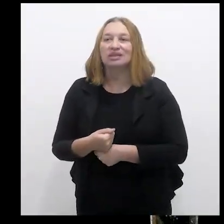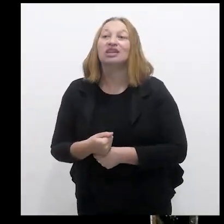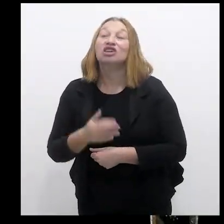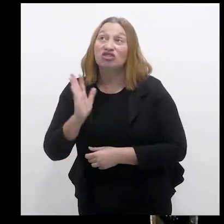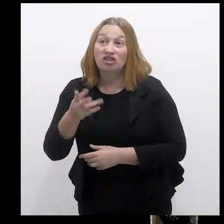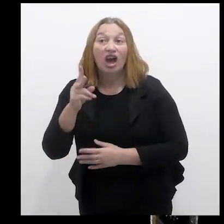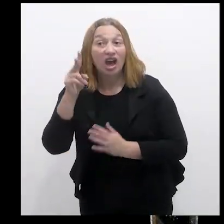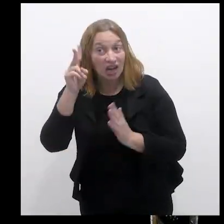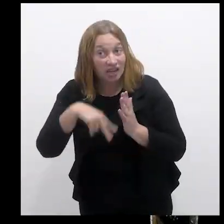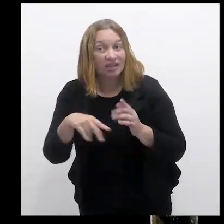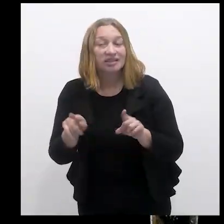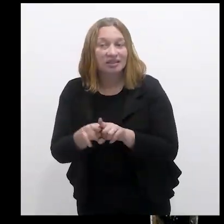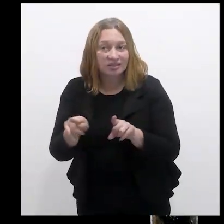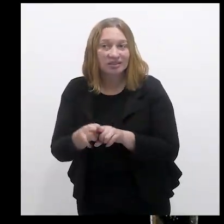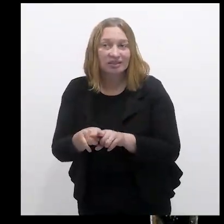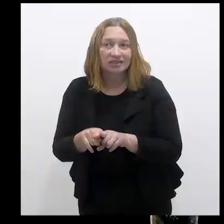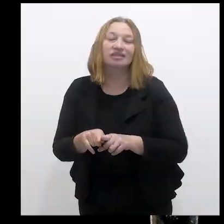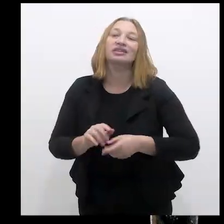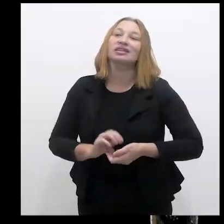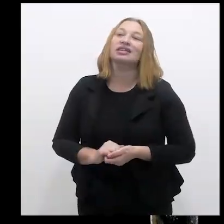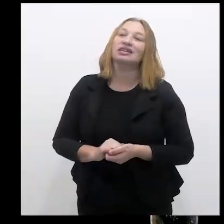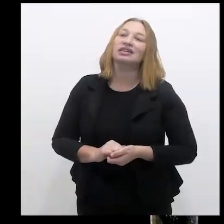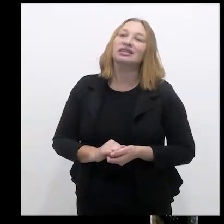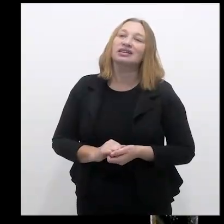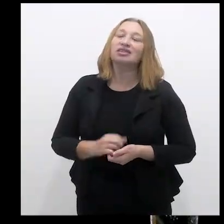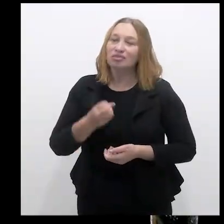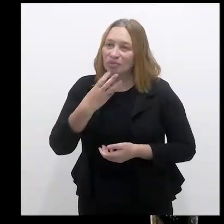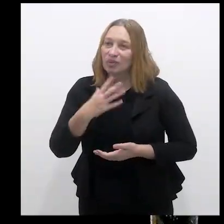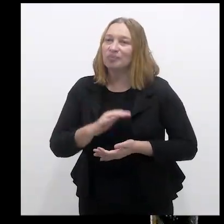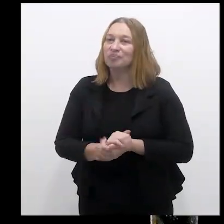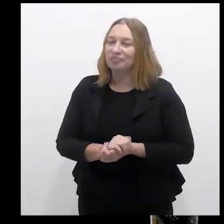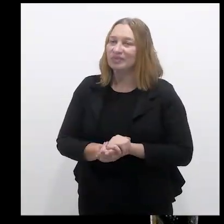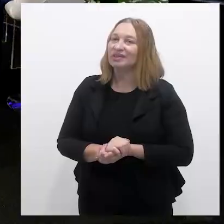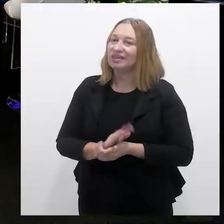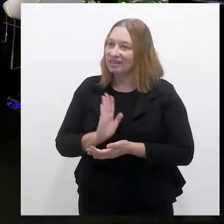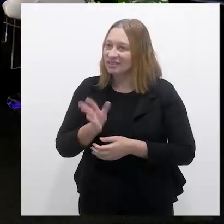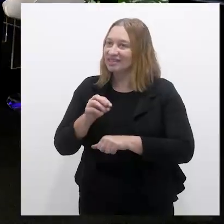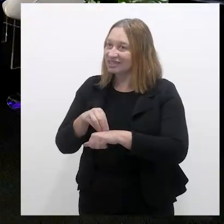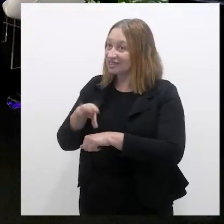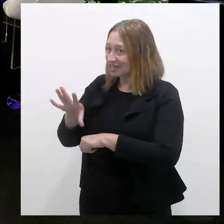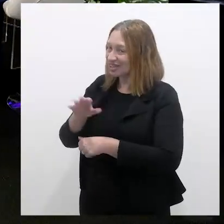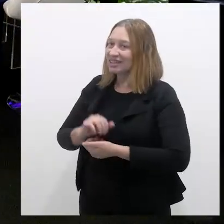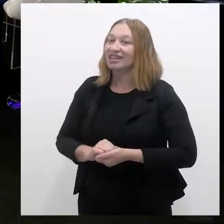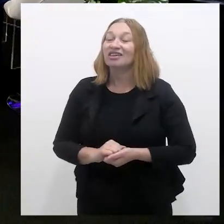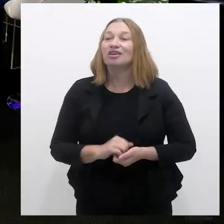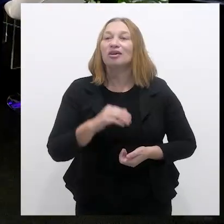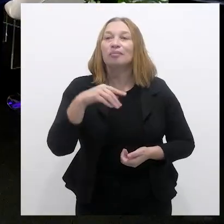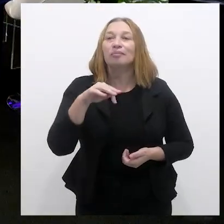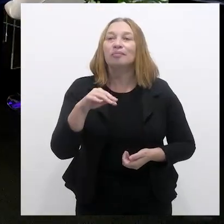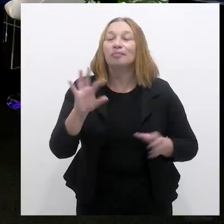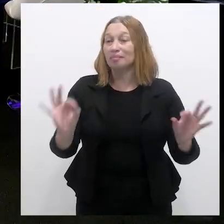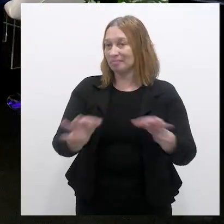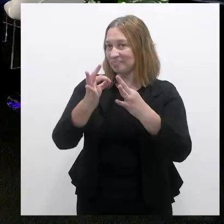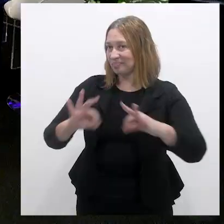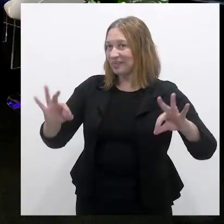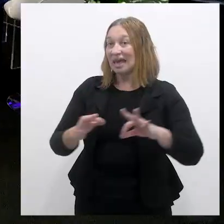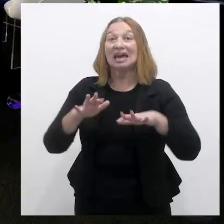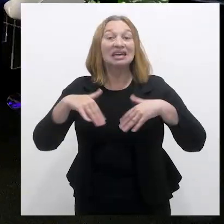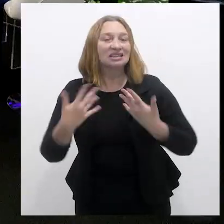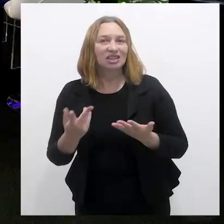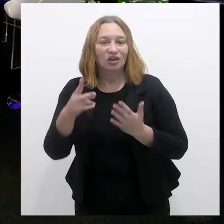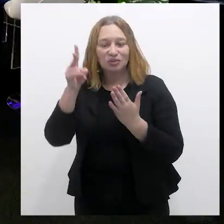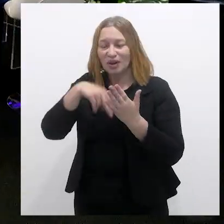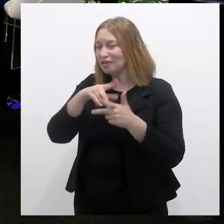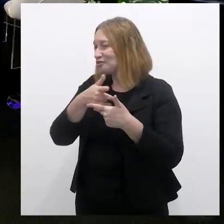Minha Pele. Isso. Aí já li também, estou no finzinho do Na Nossa Pele, né? Muito bom. Muito aí bom. Já indiquei aqui, já indiquei.